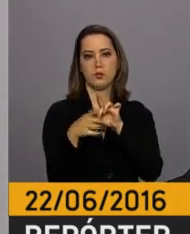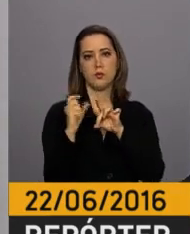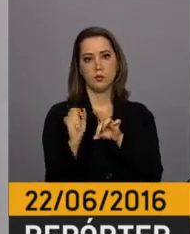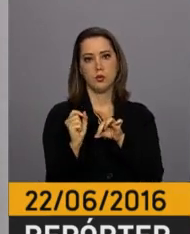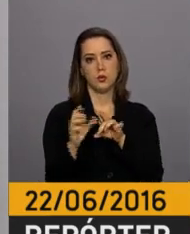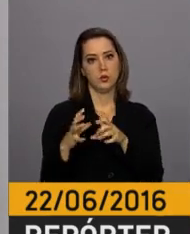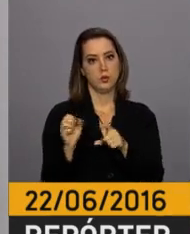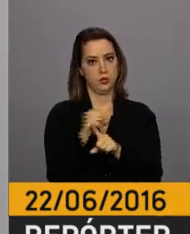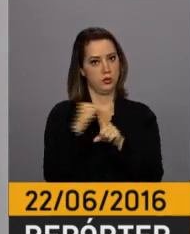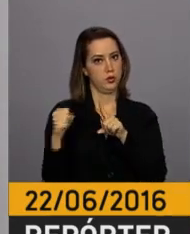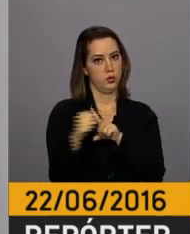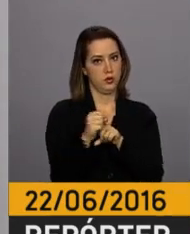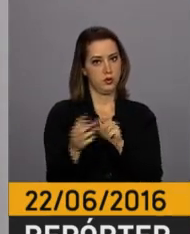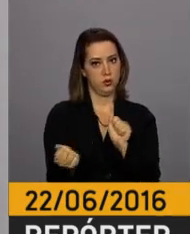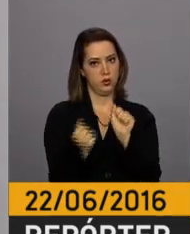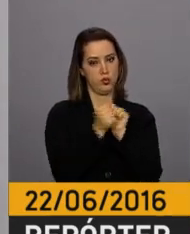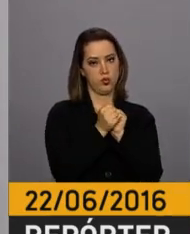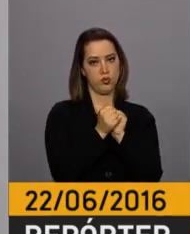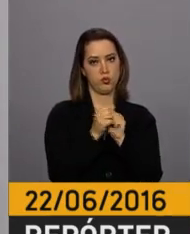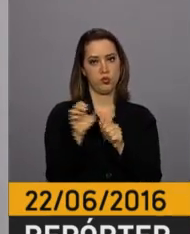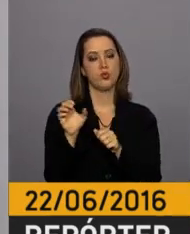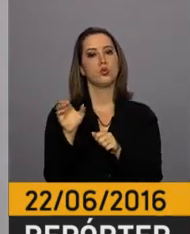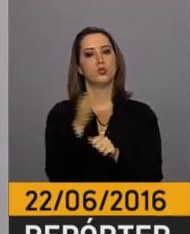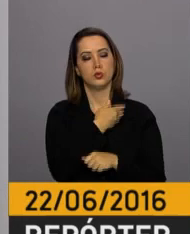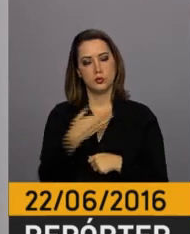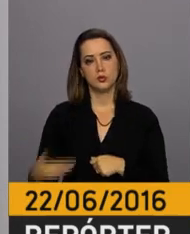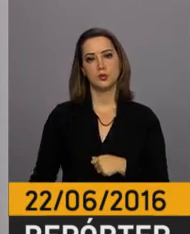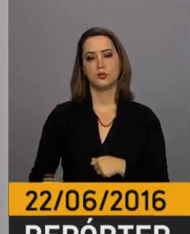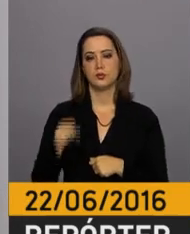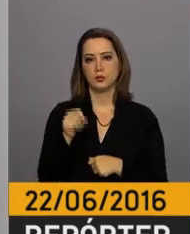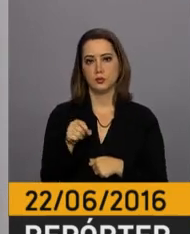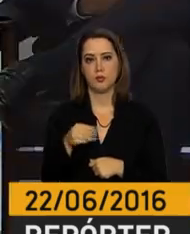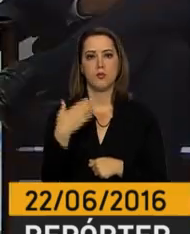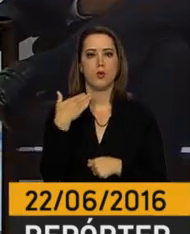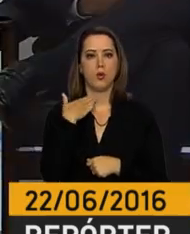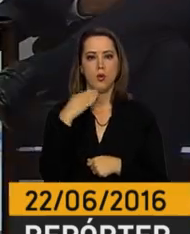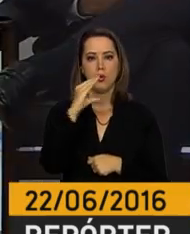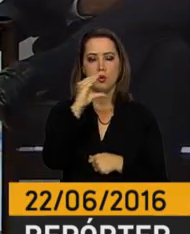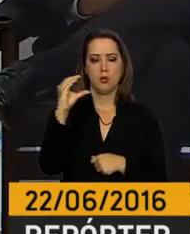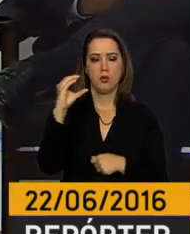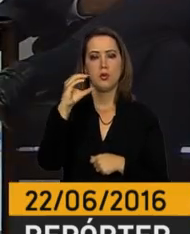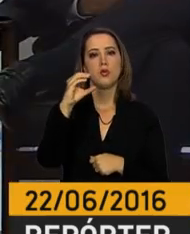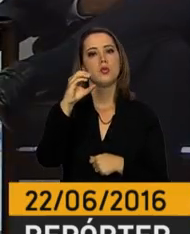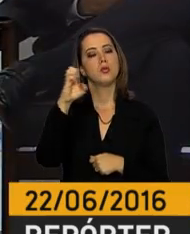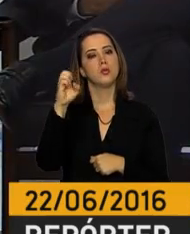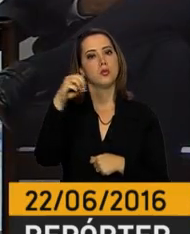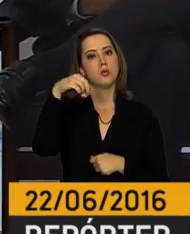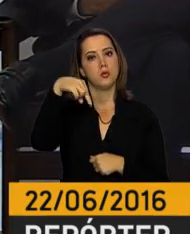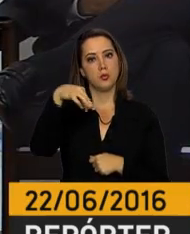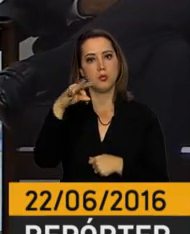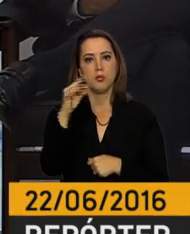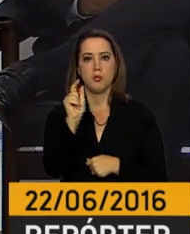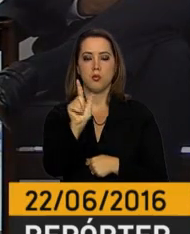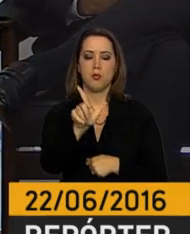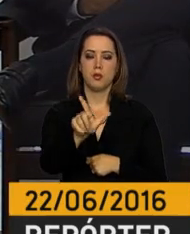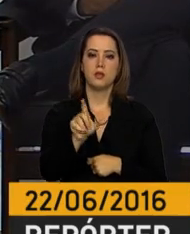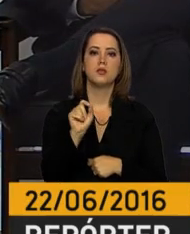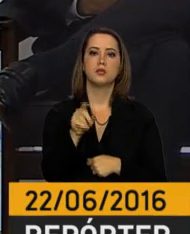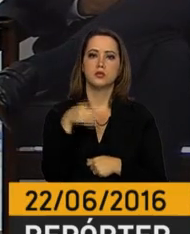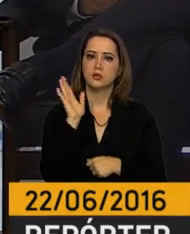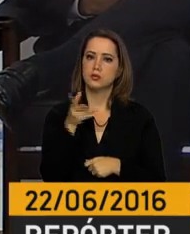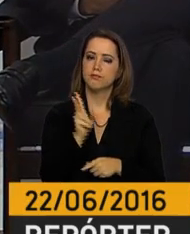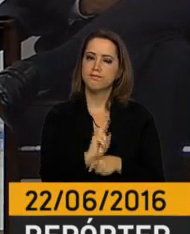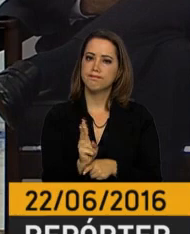sociedade e o estado o Banco Central do Brasil seria uma dessas instituições intermédias que velam por bens